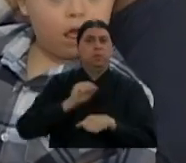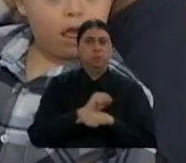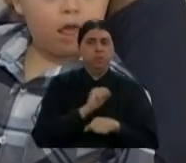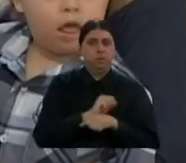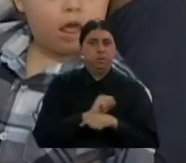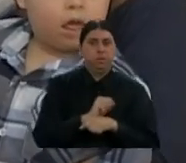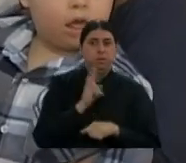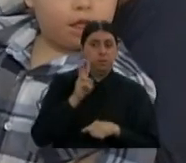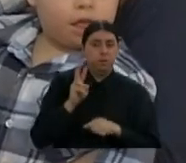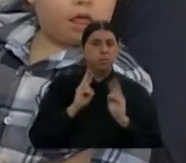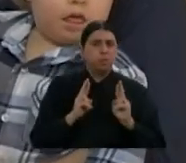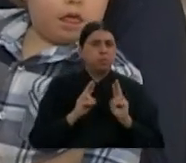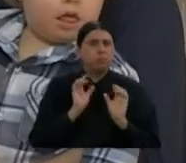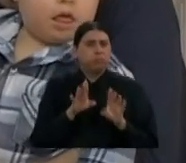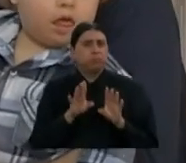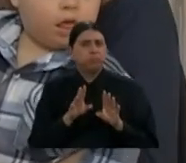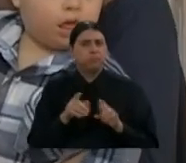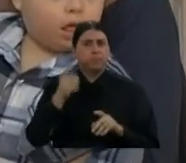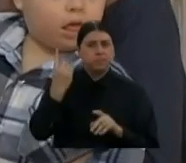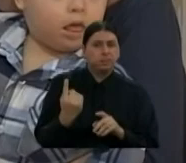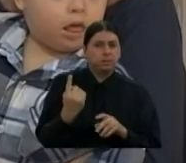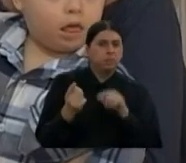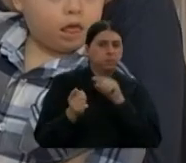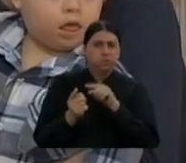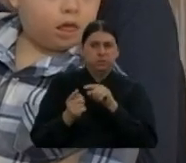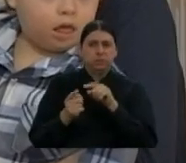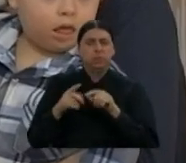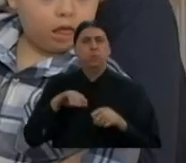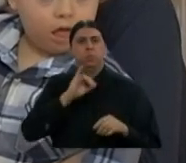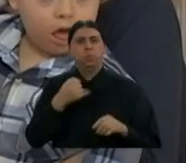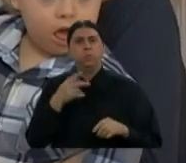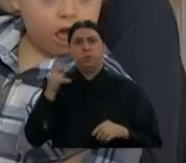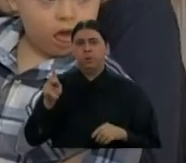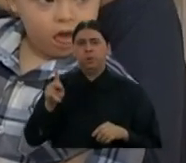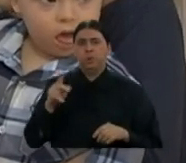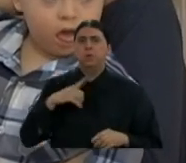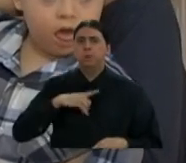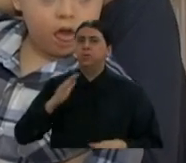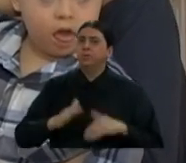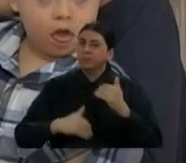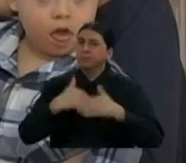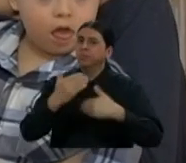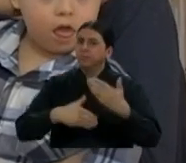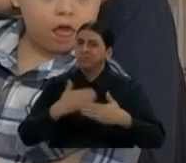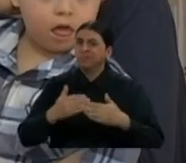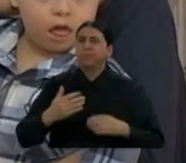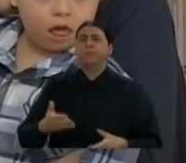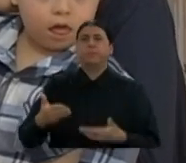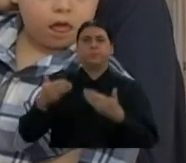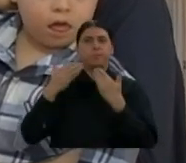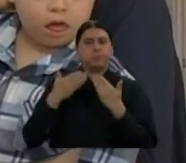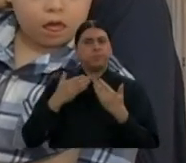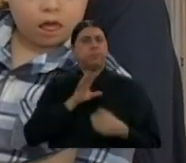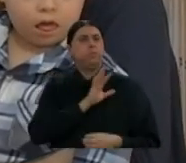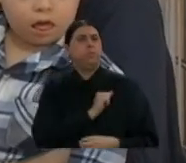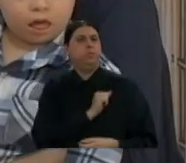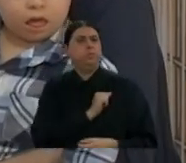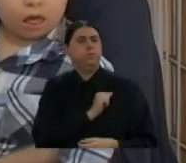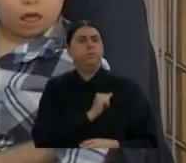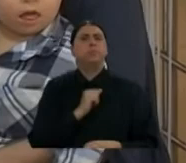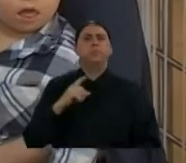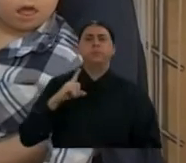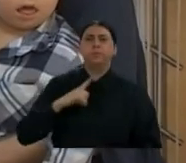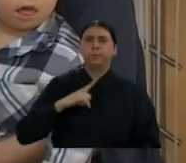gente aposta a gente oportunista ele e ele vai nos mostrando com que o amor é